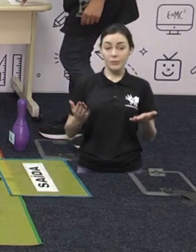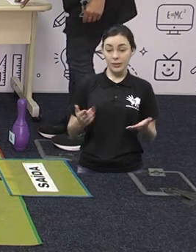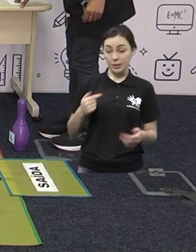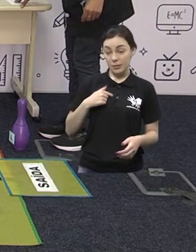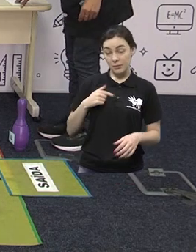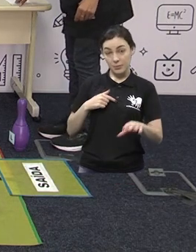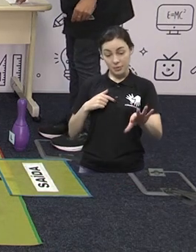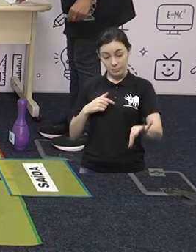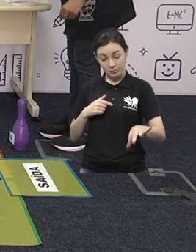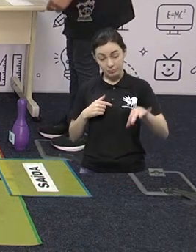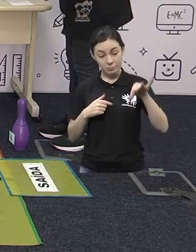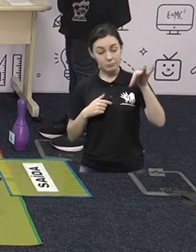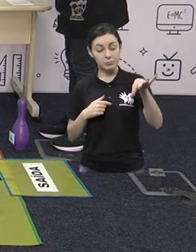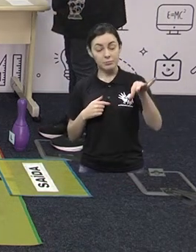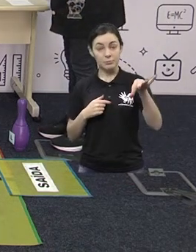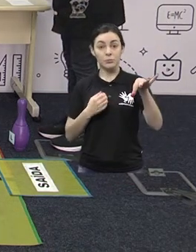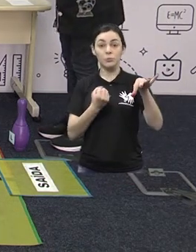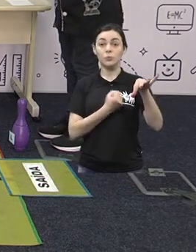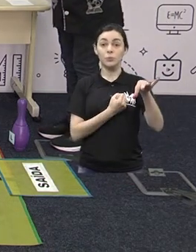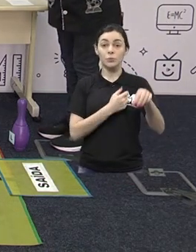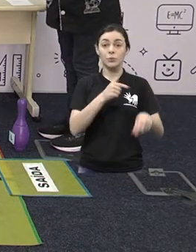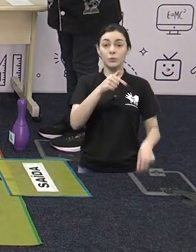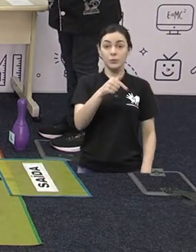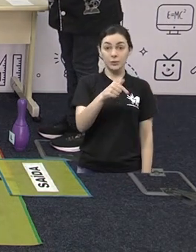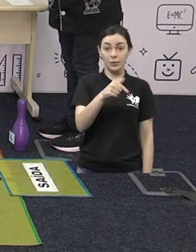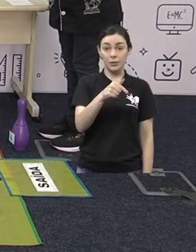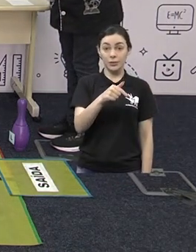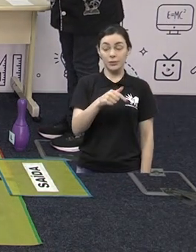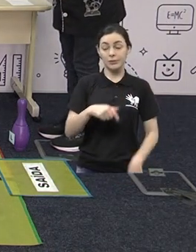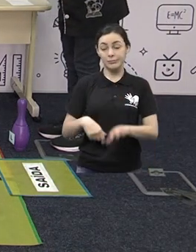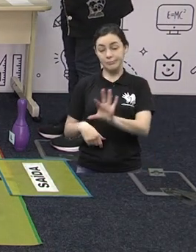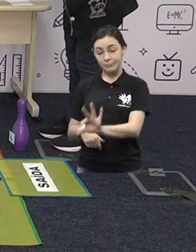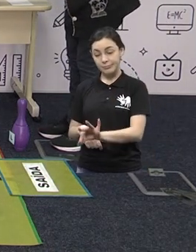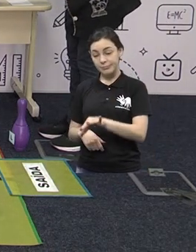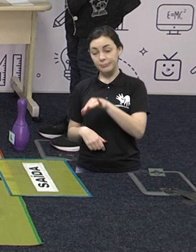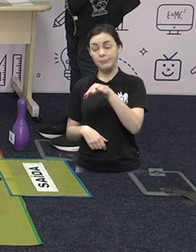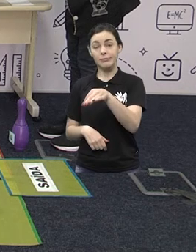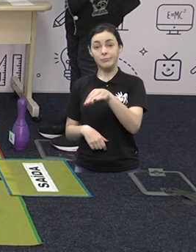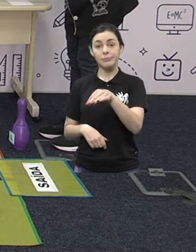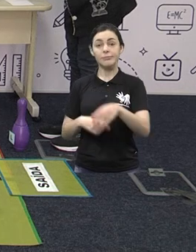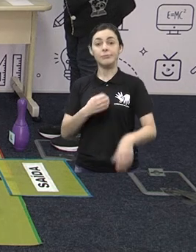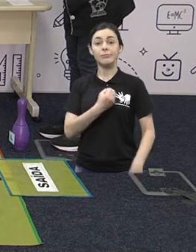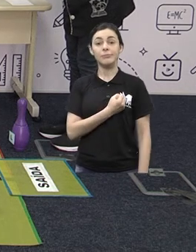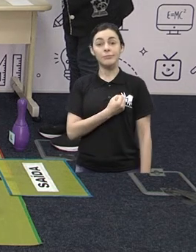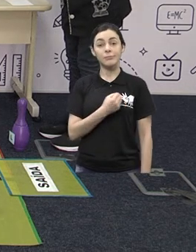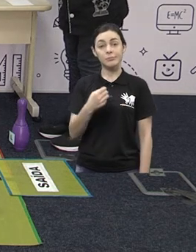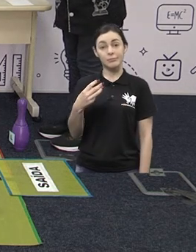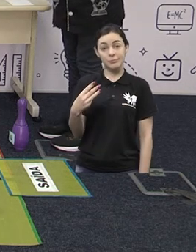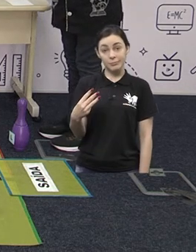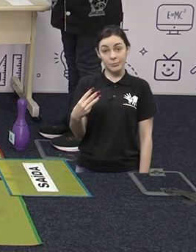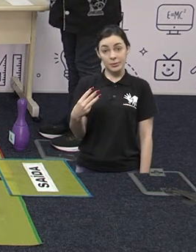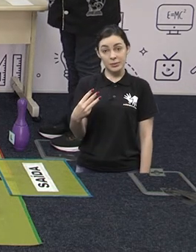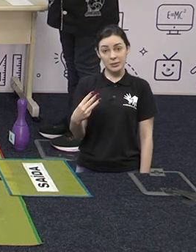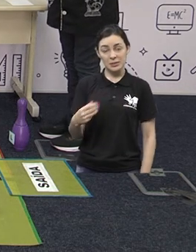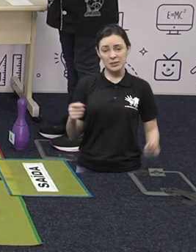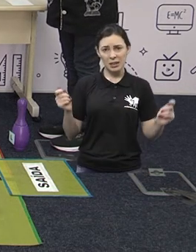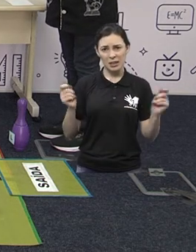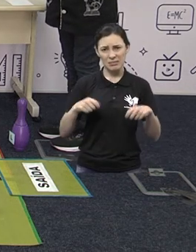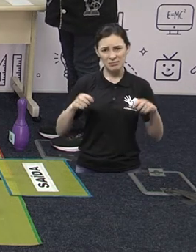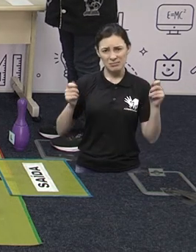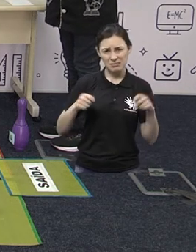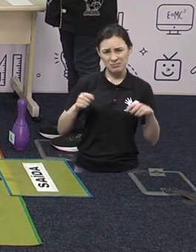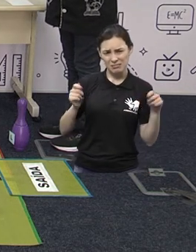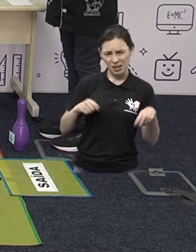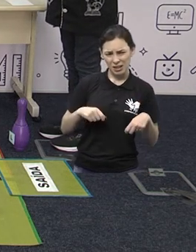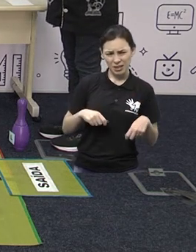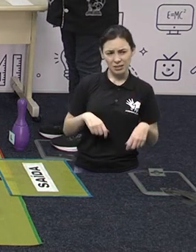Então, a primeira fichinha é o número 7. E a segunda fichinha é o número 3.